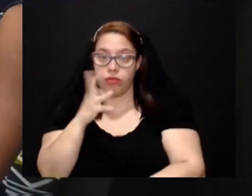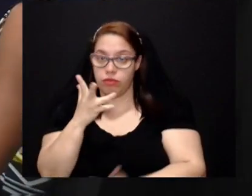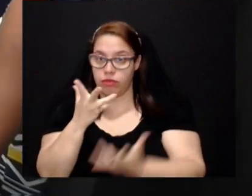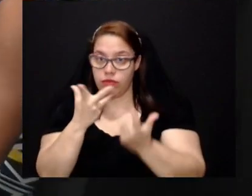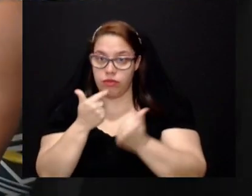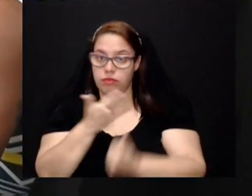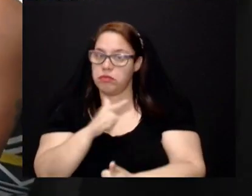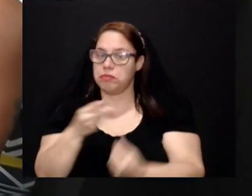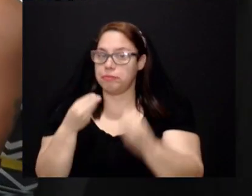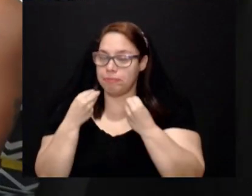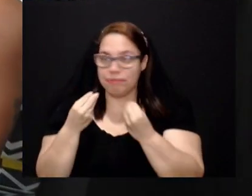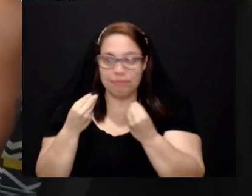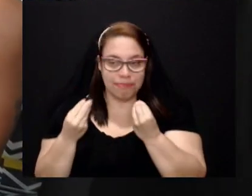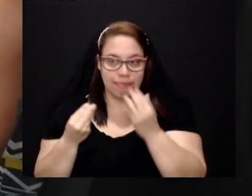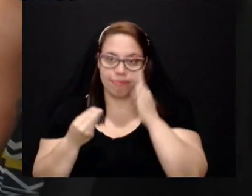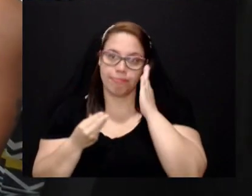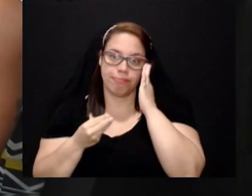não...